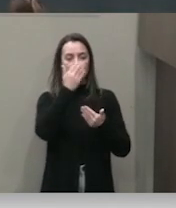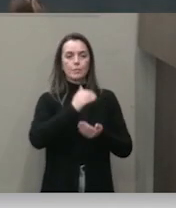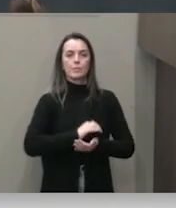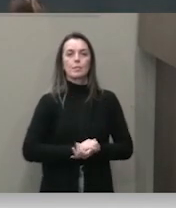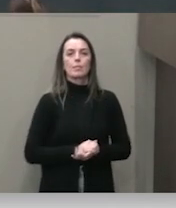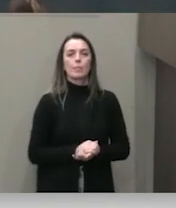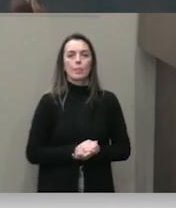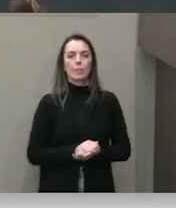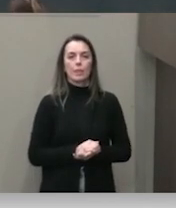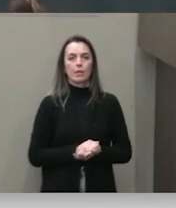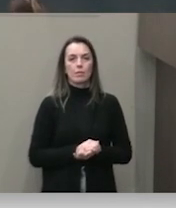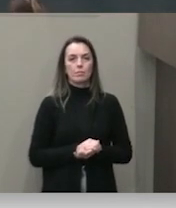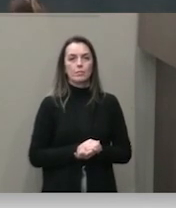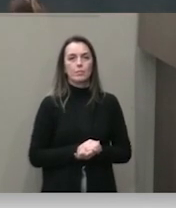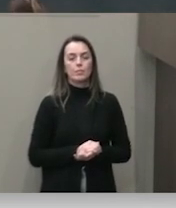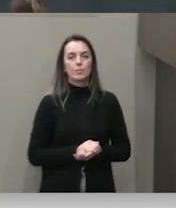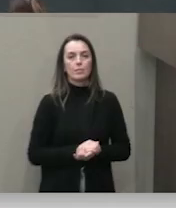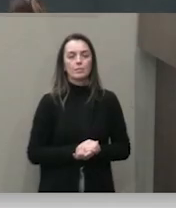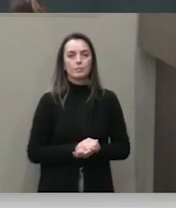Bem,